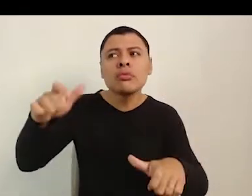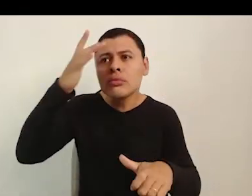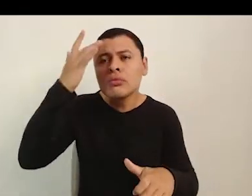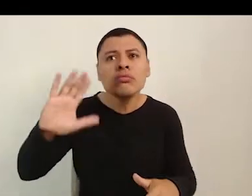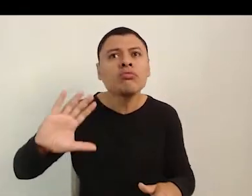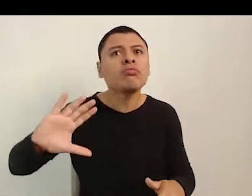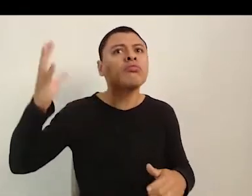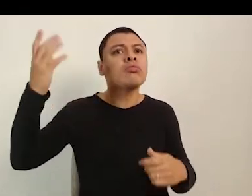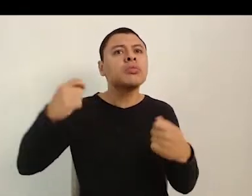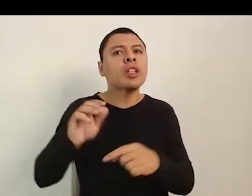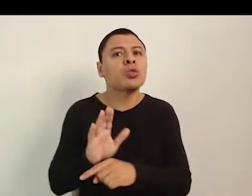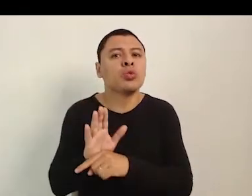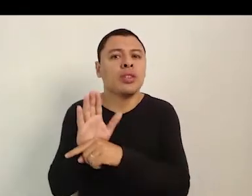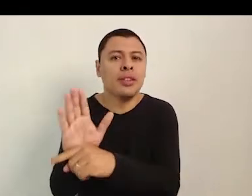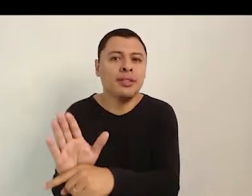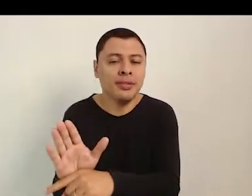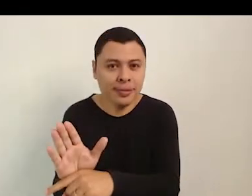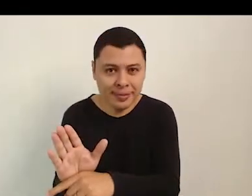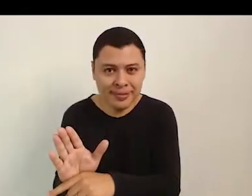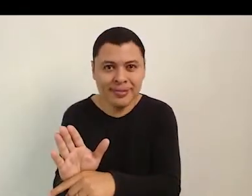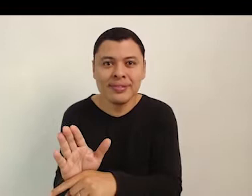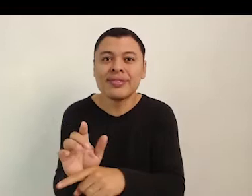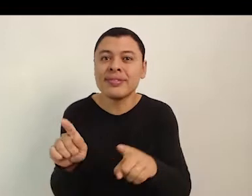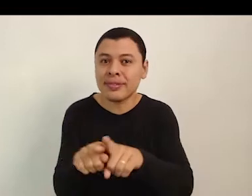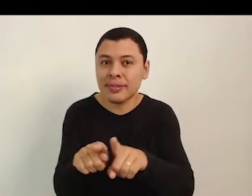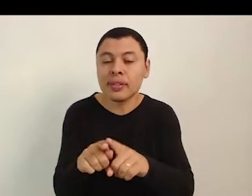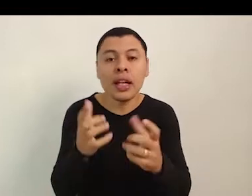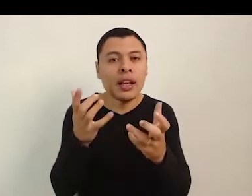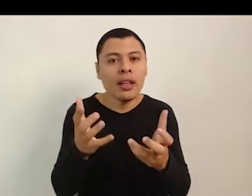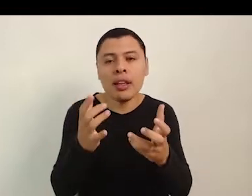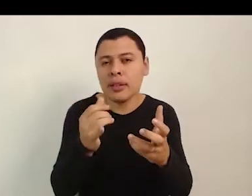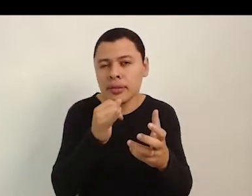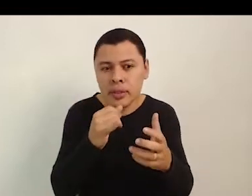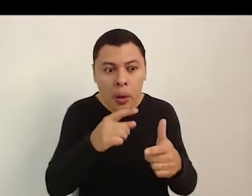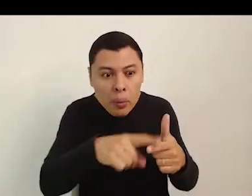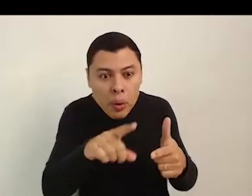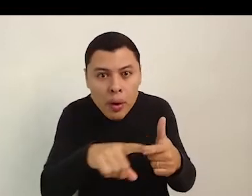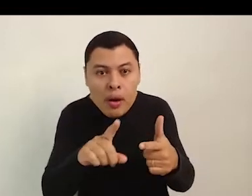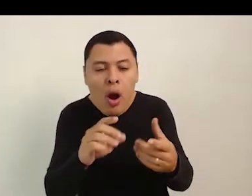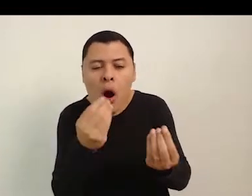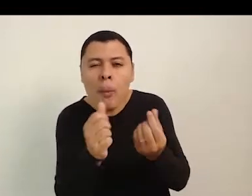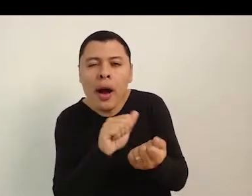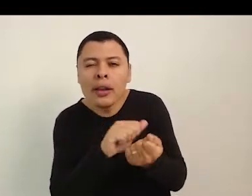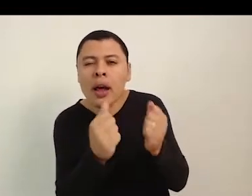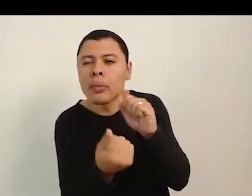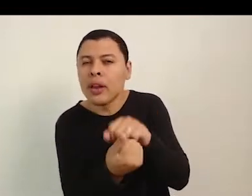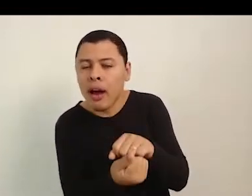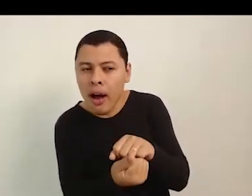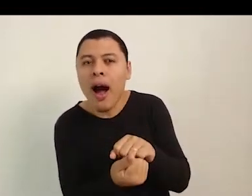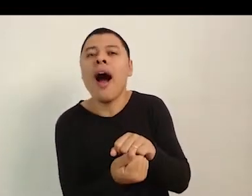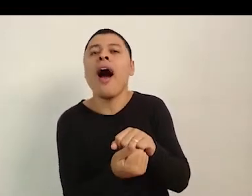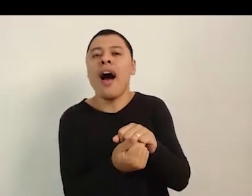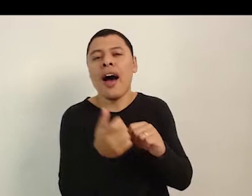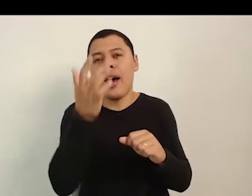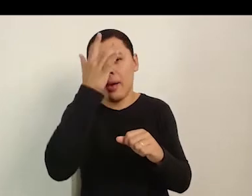e trazer alguma forma de remediar, entre aspas, vamos dizer assim, essa necessidade, para que as pessoas consigam ter